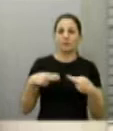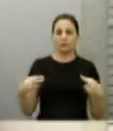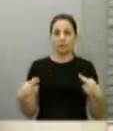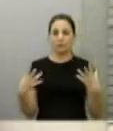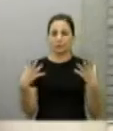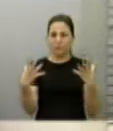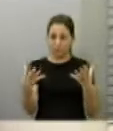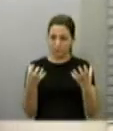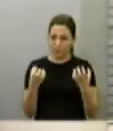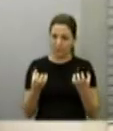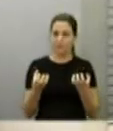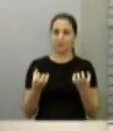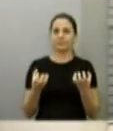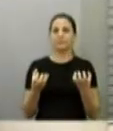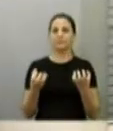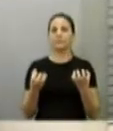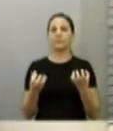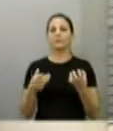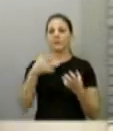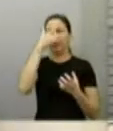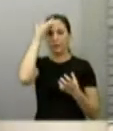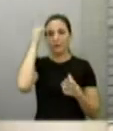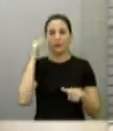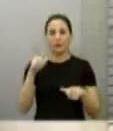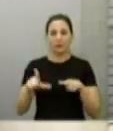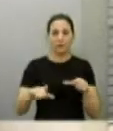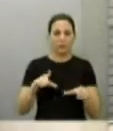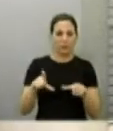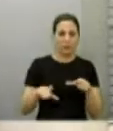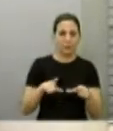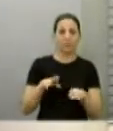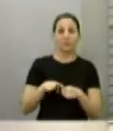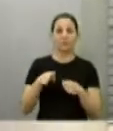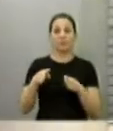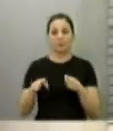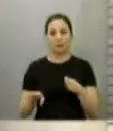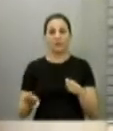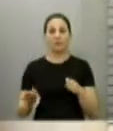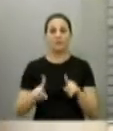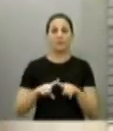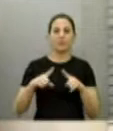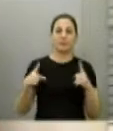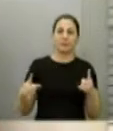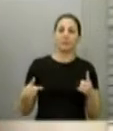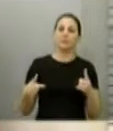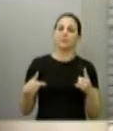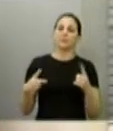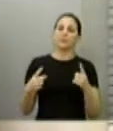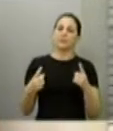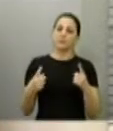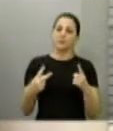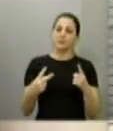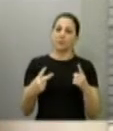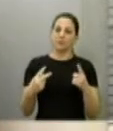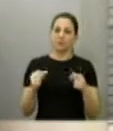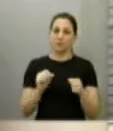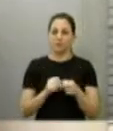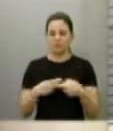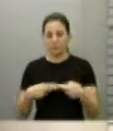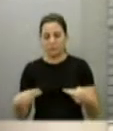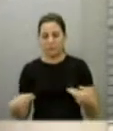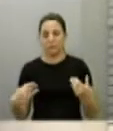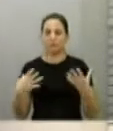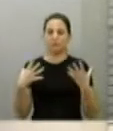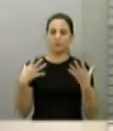que diz respeito à valorização do funcionalismo público da Câmara Municipal, fiz tudo o que podia. Me esforcei ao